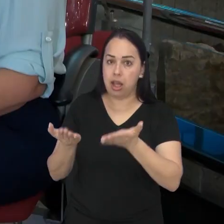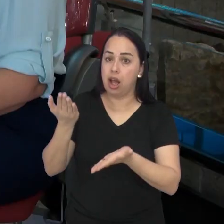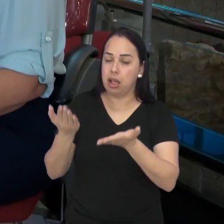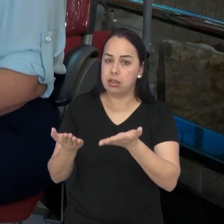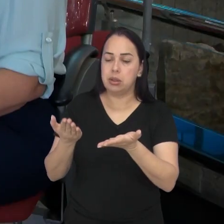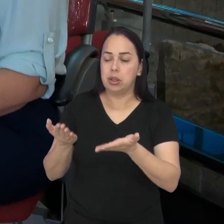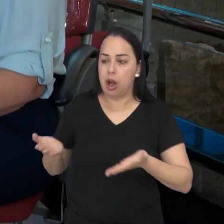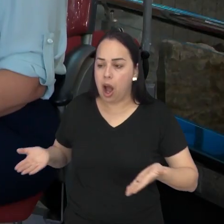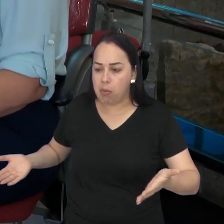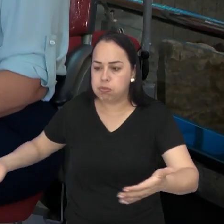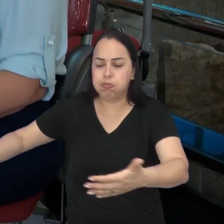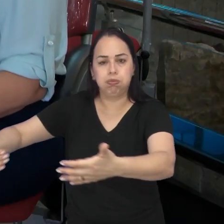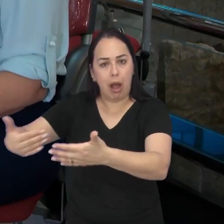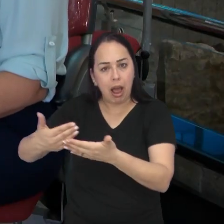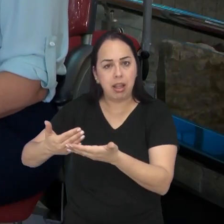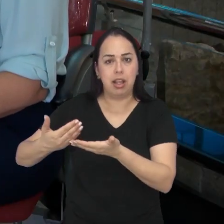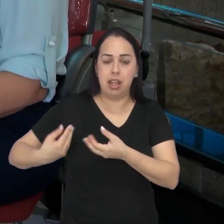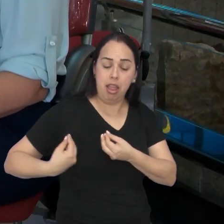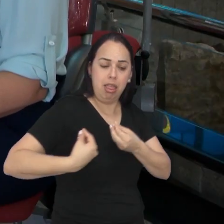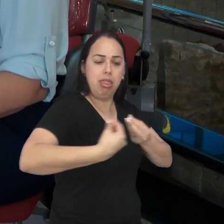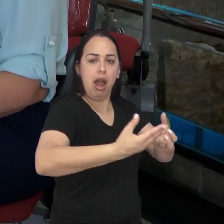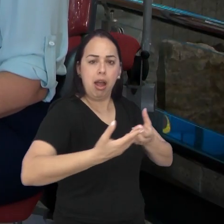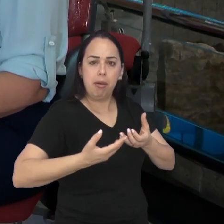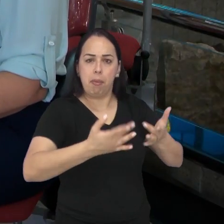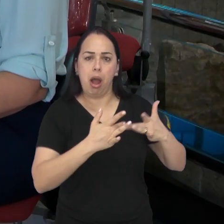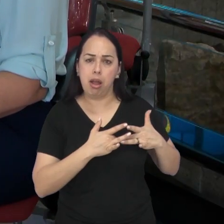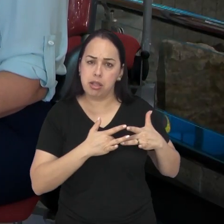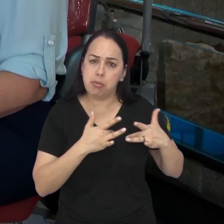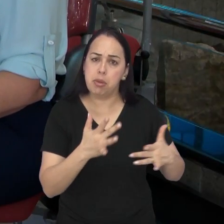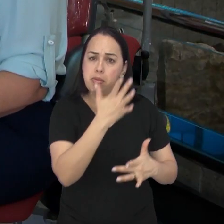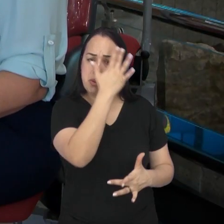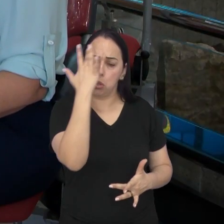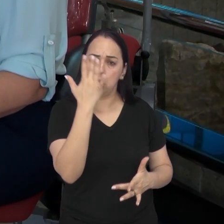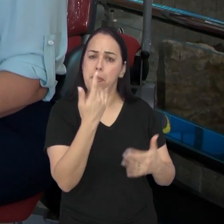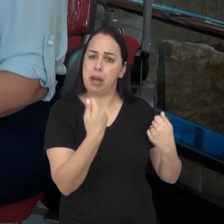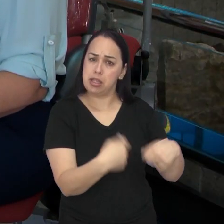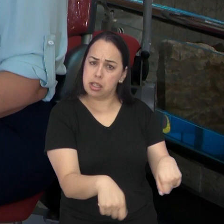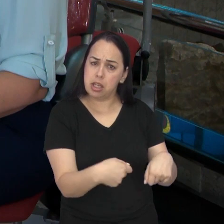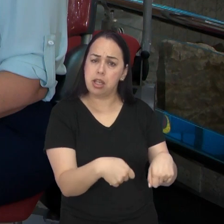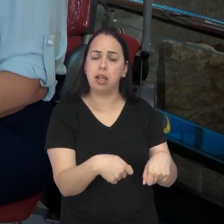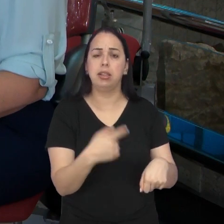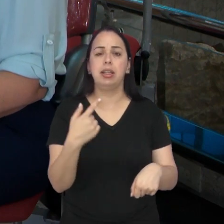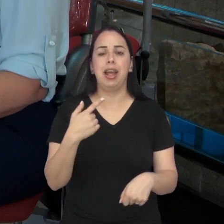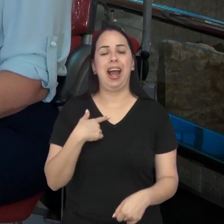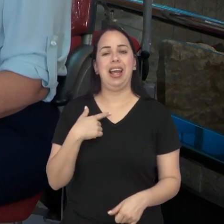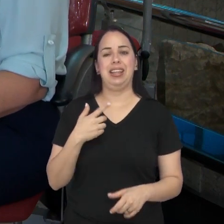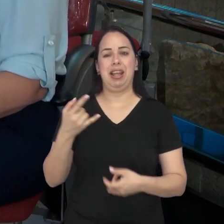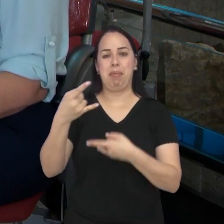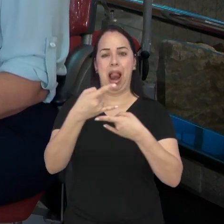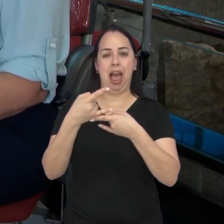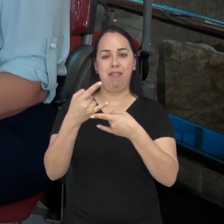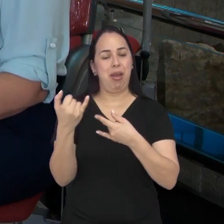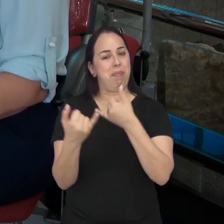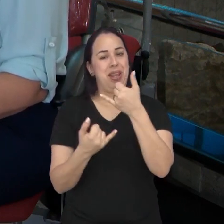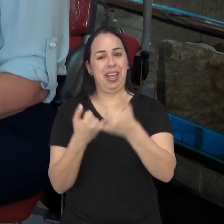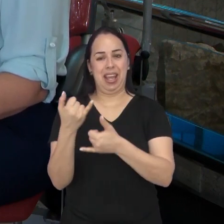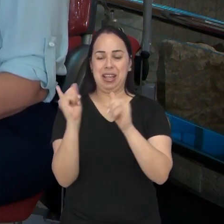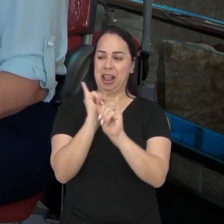pandemia, arrecadados e distribuídos para as famílias que precisaram de nós, eu brinquei numa live,